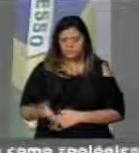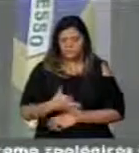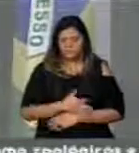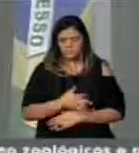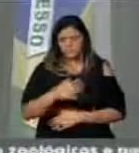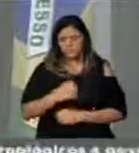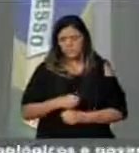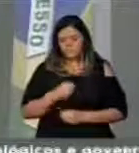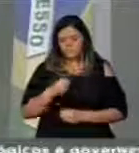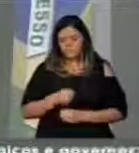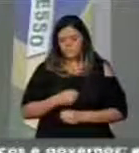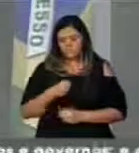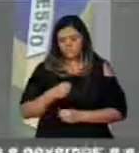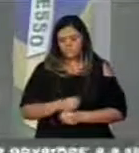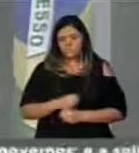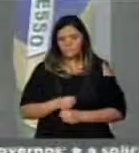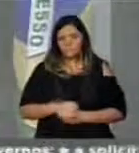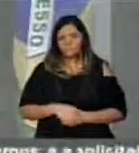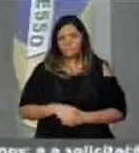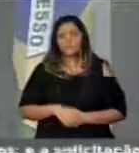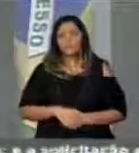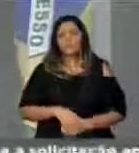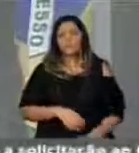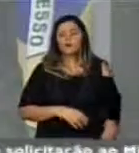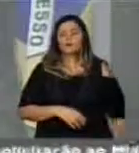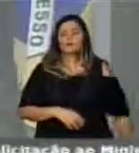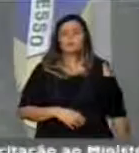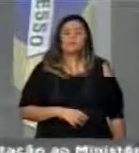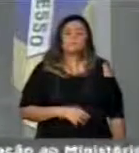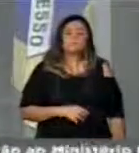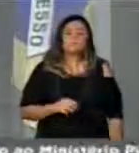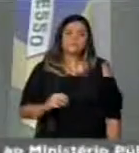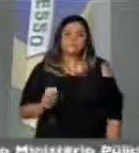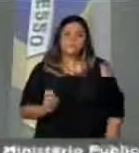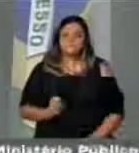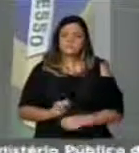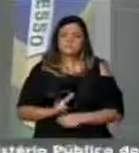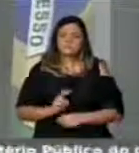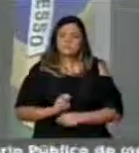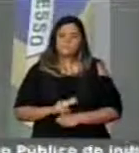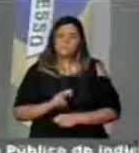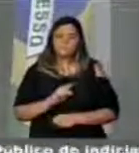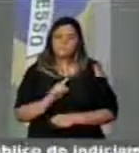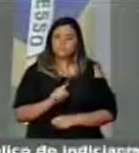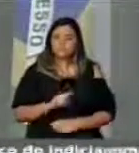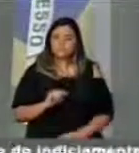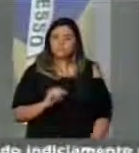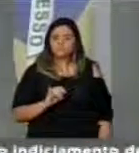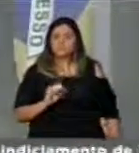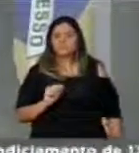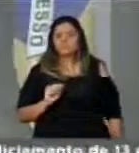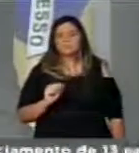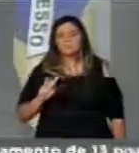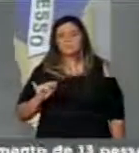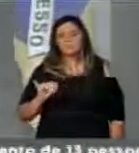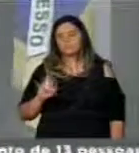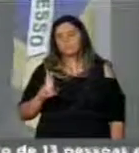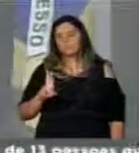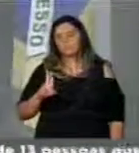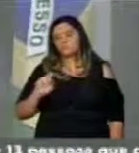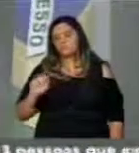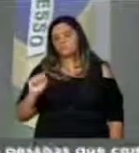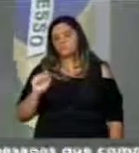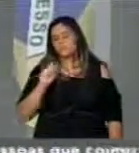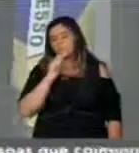o esgotamento dos rica visão no fechado o orçamento ainda encontrando encontramos recursos da ordem de 15 milhões de reais exatamente